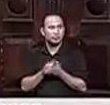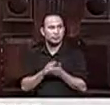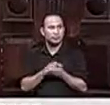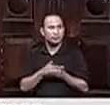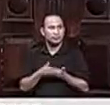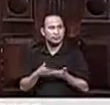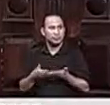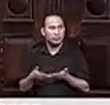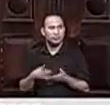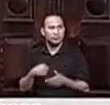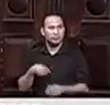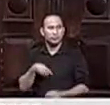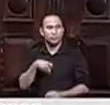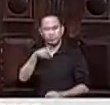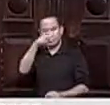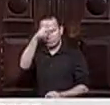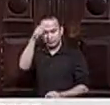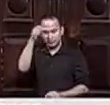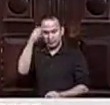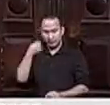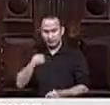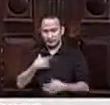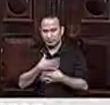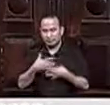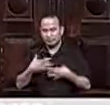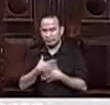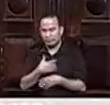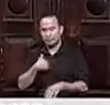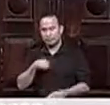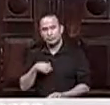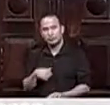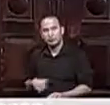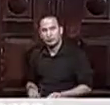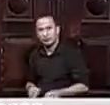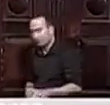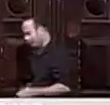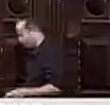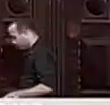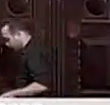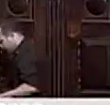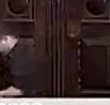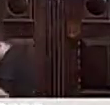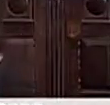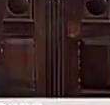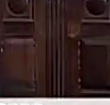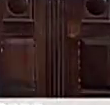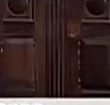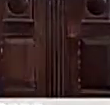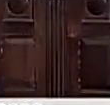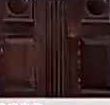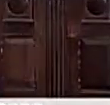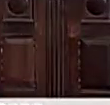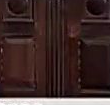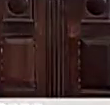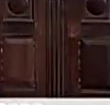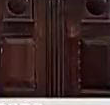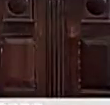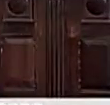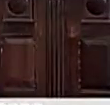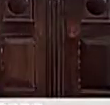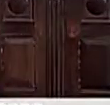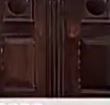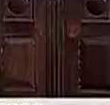com o prefeito da minha cidade, eu, parlamentar, que fui vereador, e durante